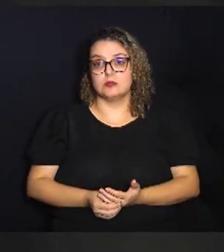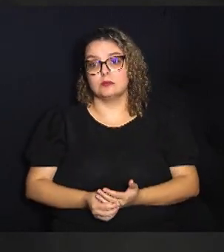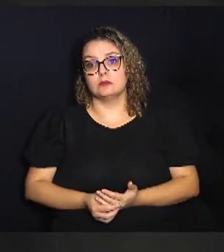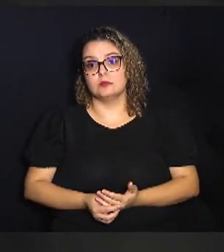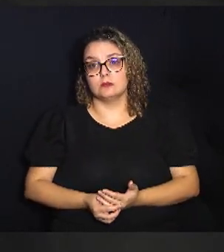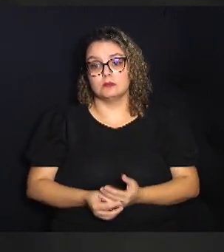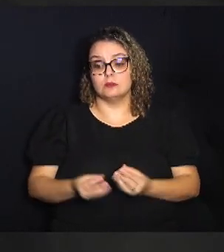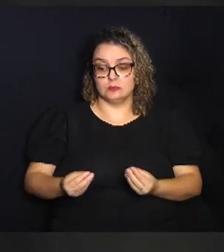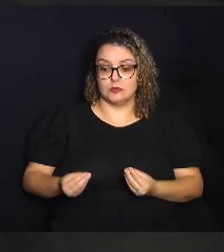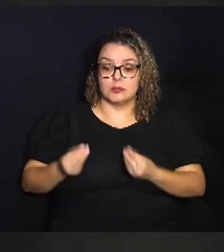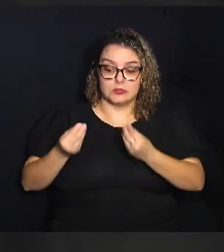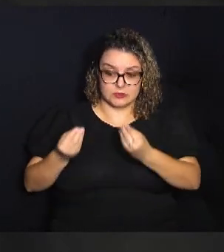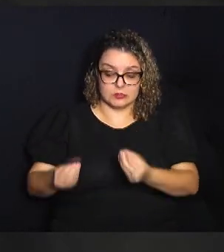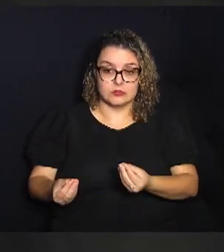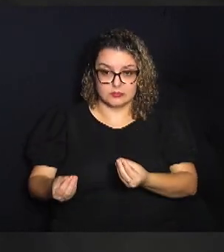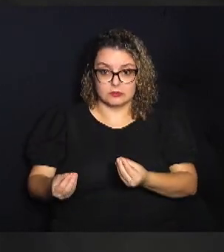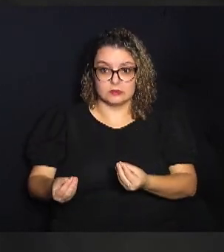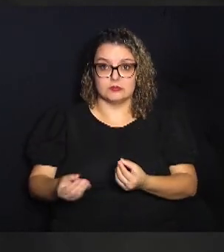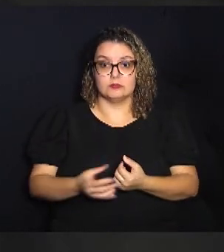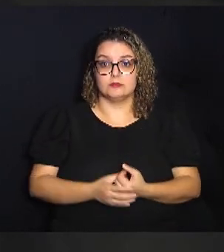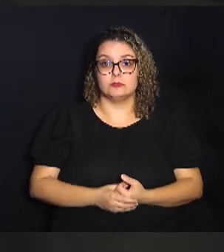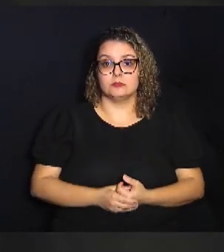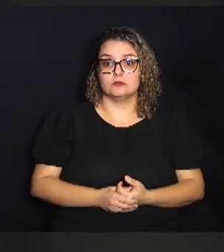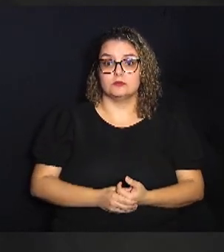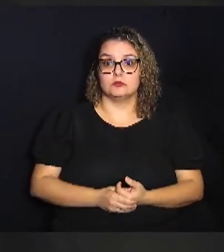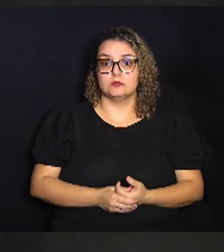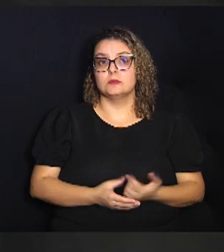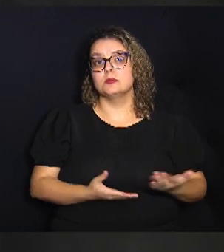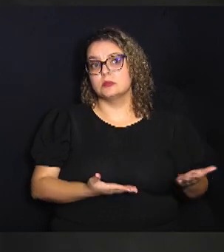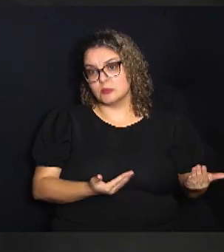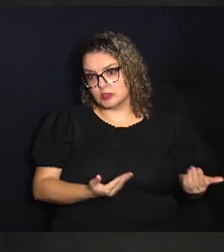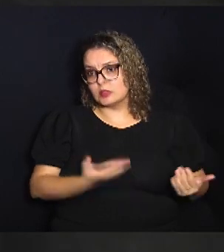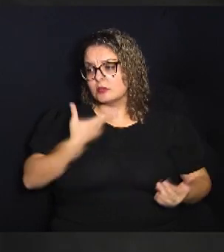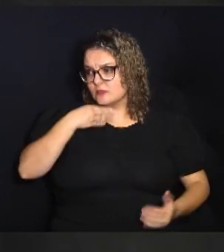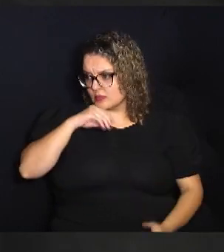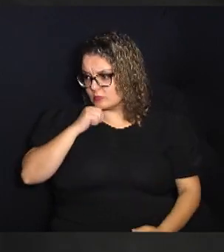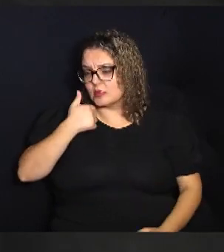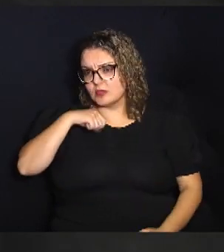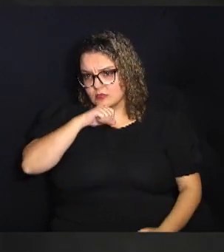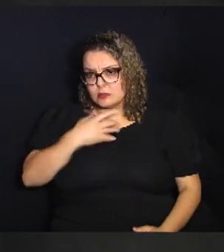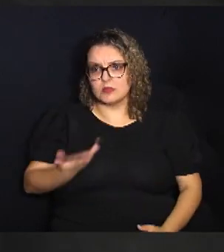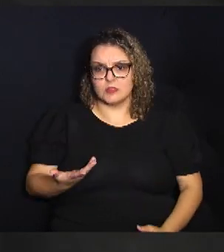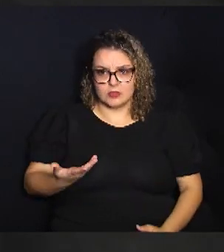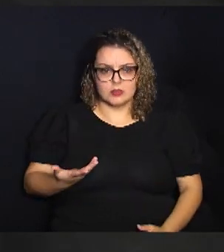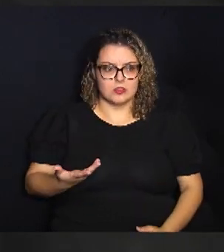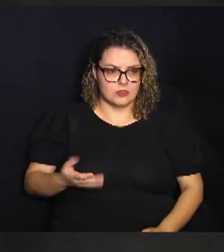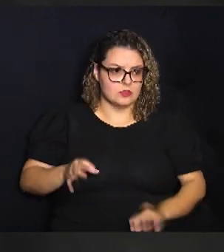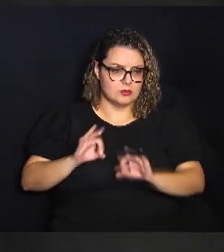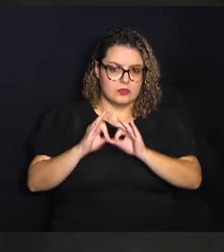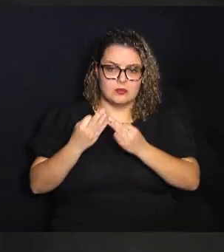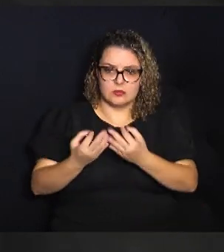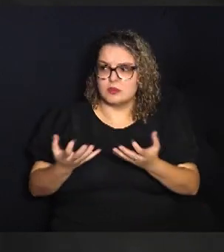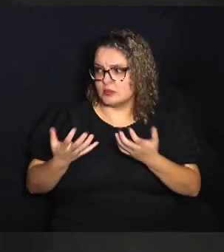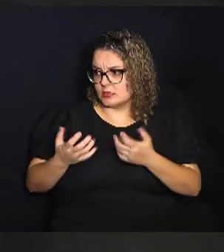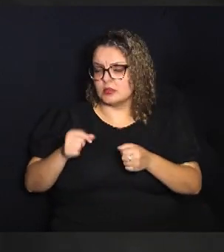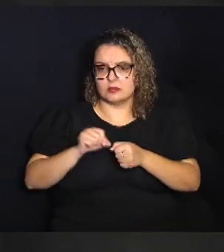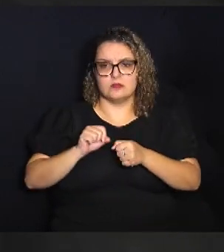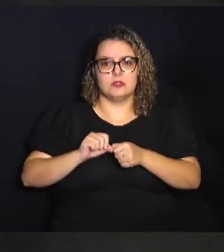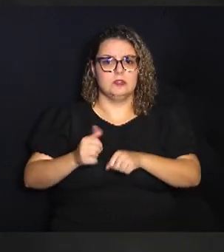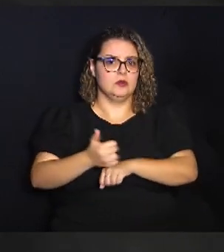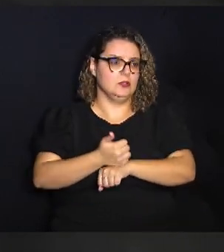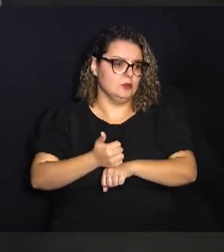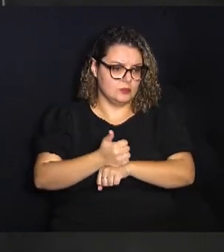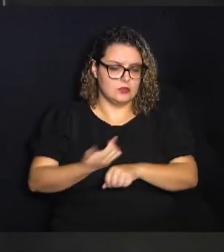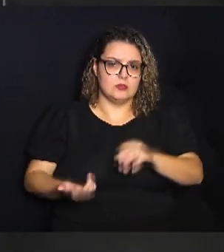vai oferecer para jovens e até pai de família também que queira fazer o curso, se